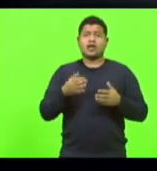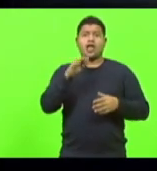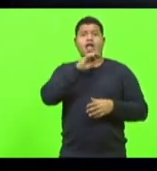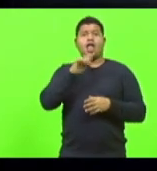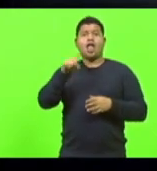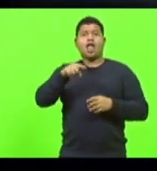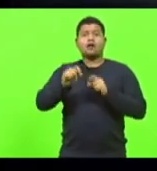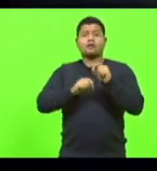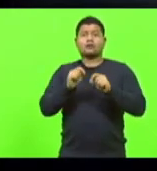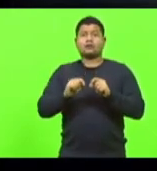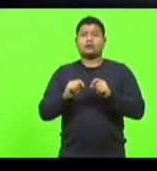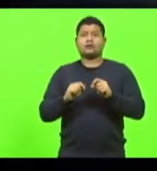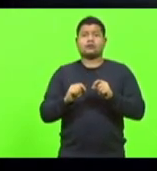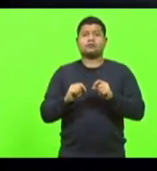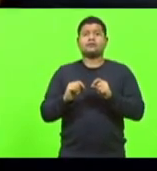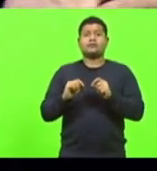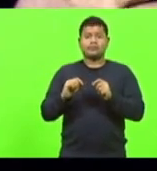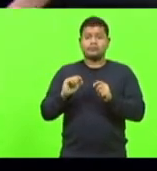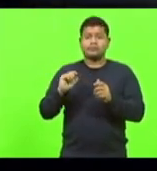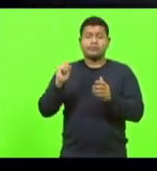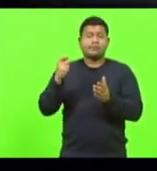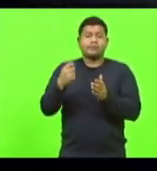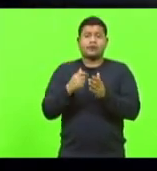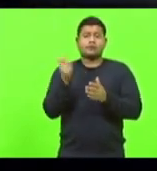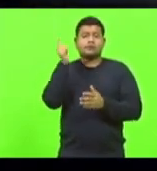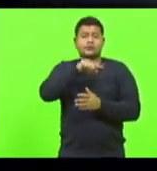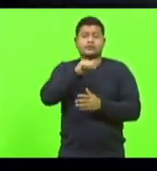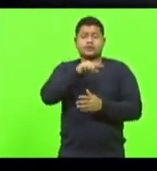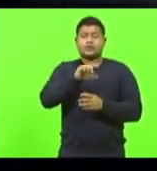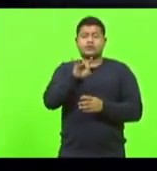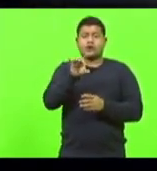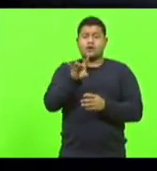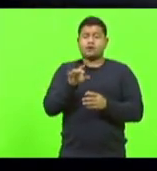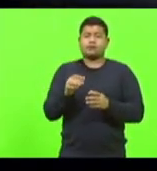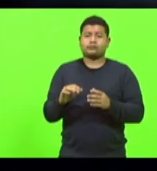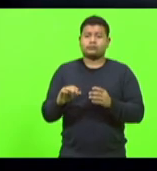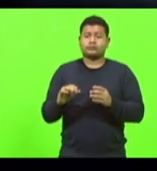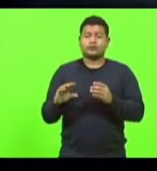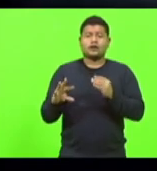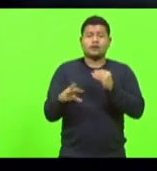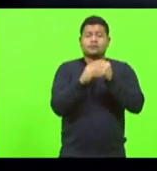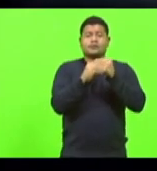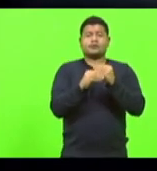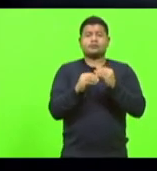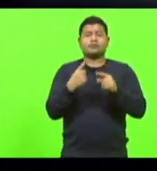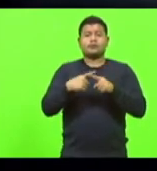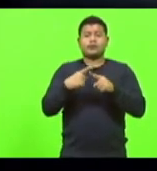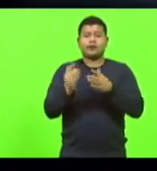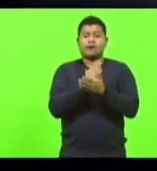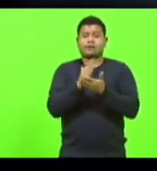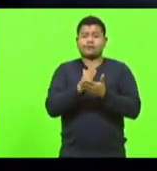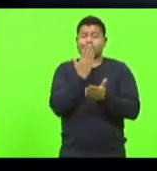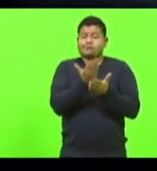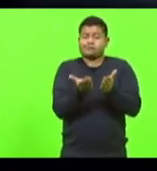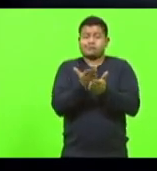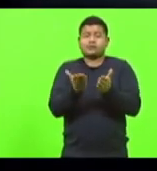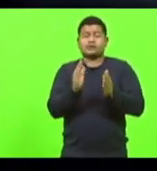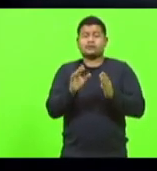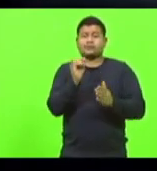para compensar pelo menos parte das perdas que teve ao longo desse tempo inclusive com a inflação